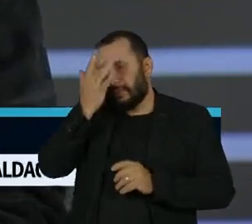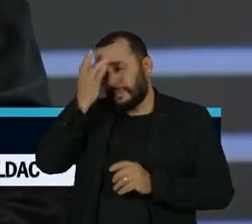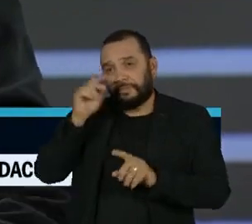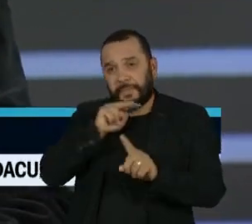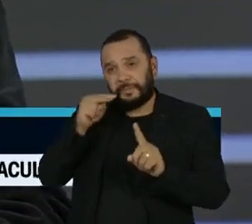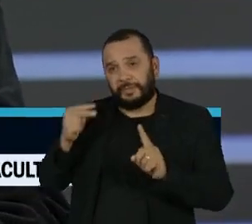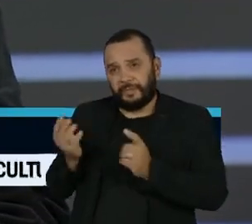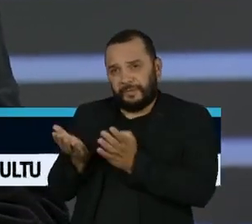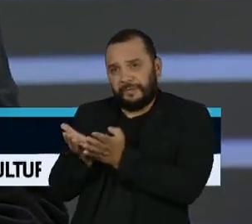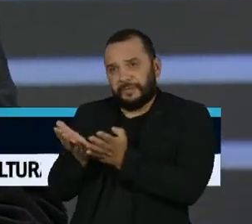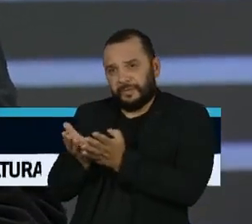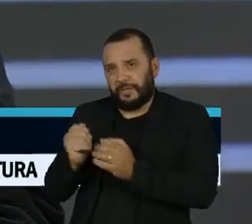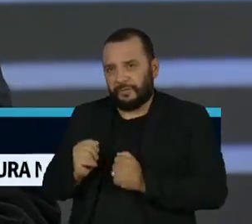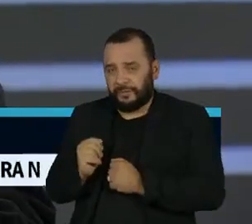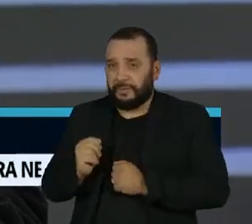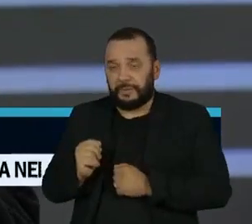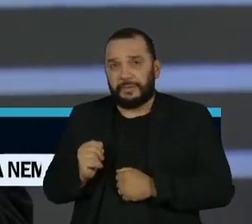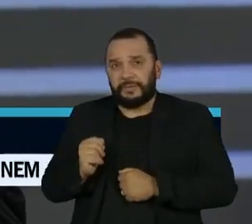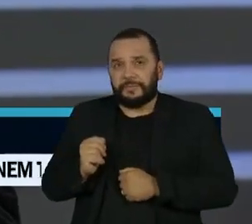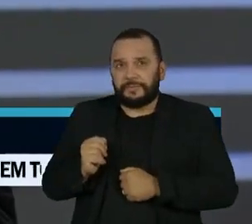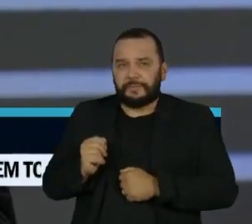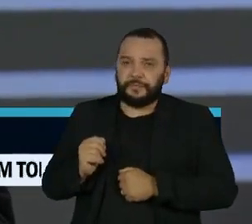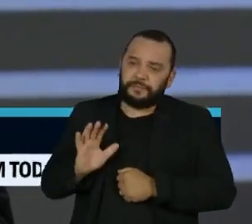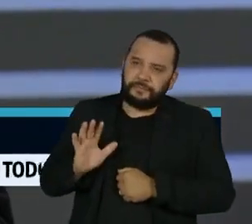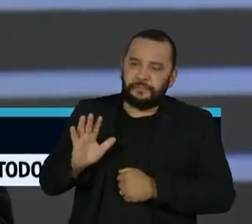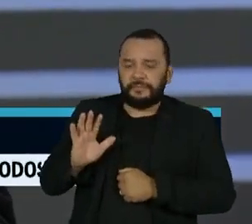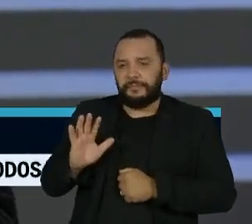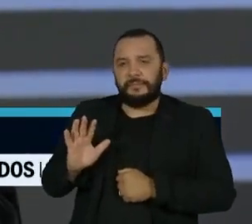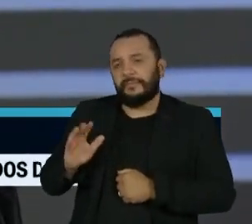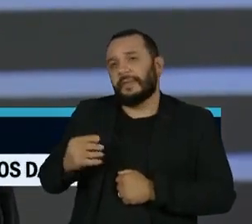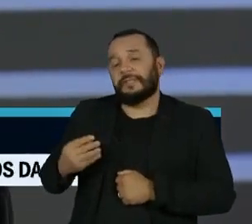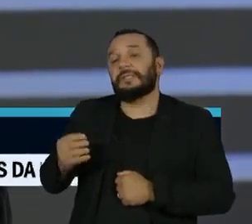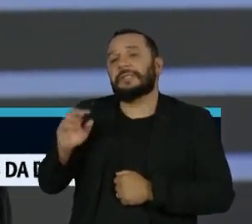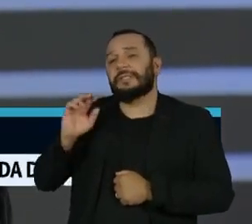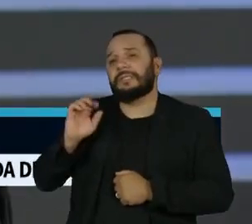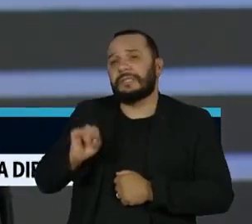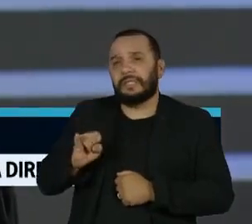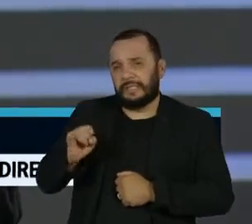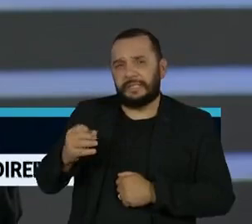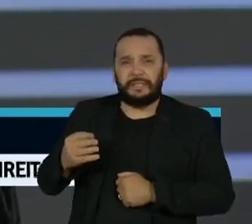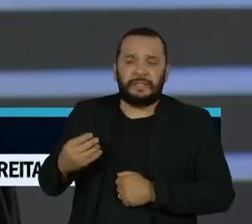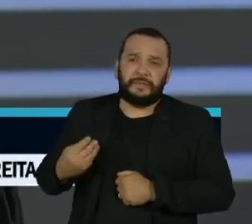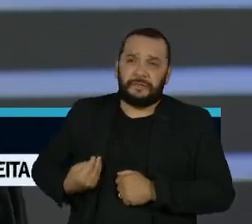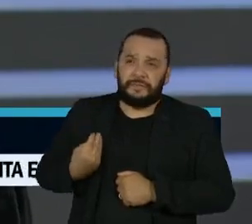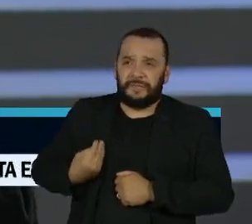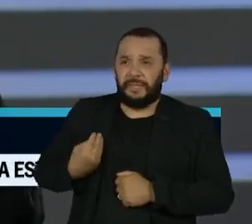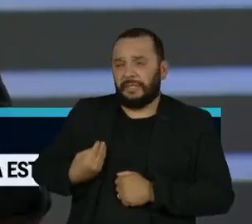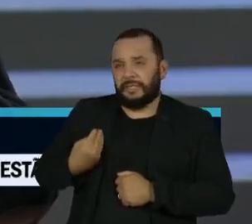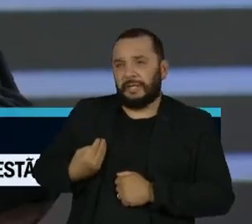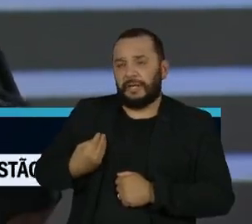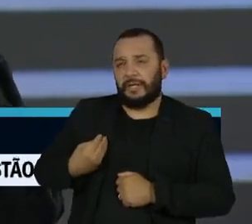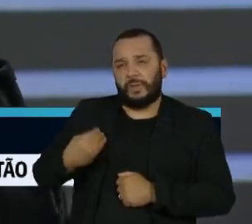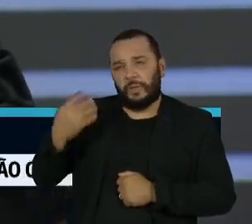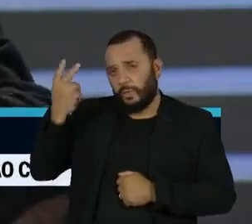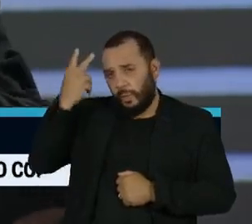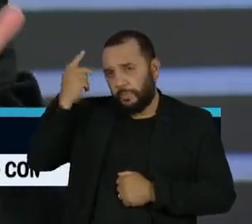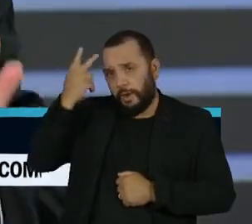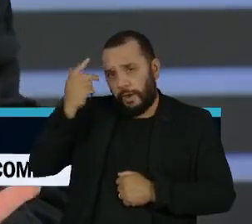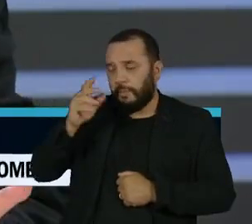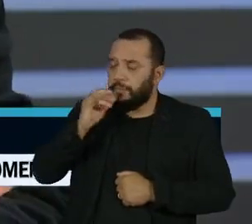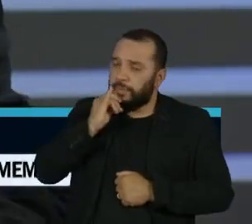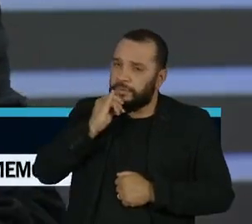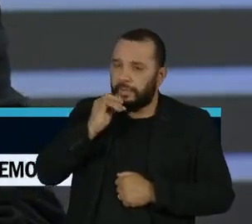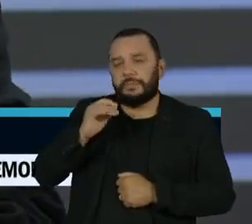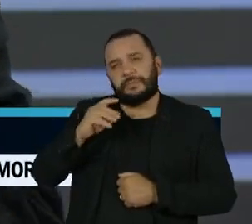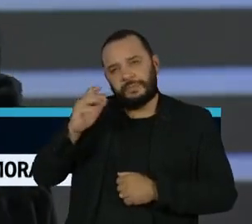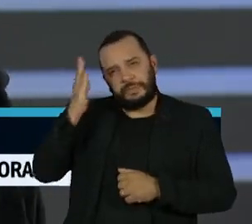é claro que do ponto de vista de quem olha isso do ângulo secular, você tem aí um problema de saúde pública, de mulheres que morrem, todo mundo